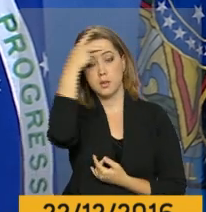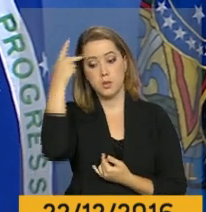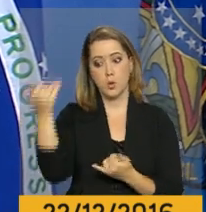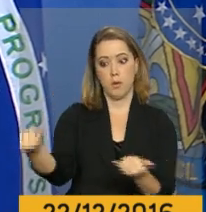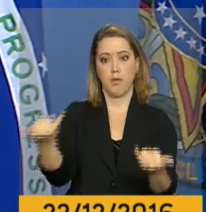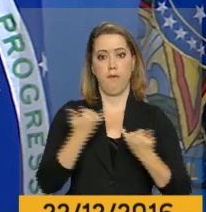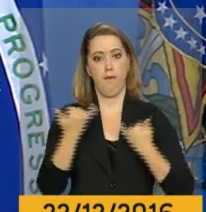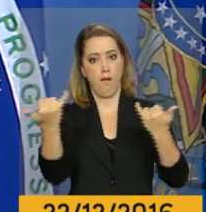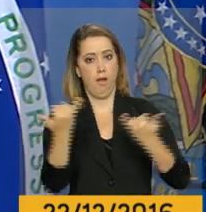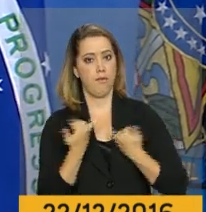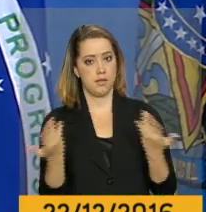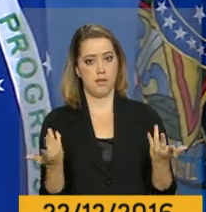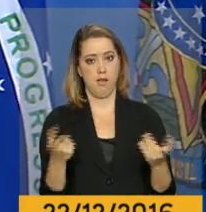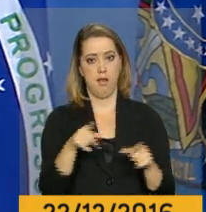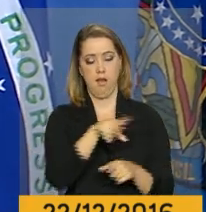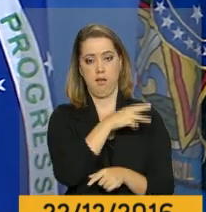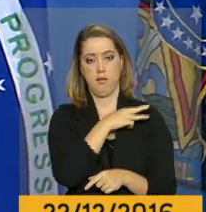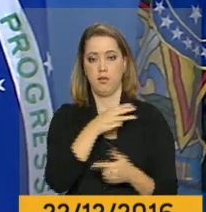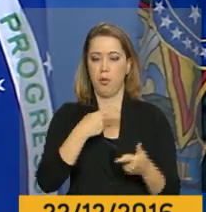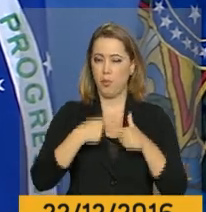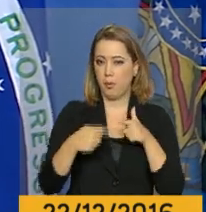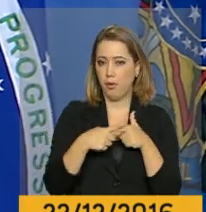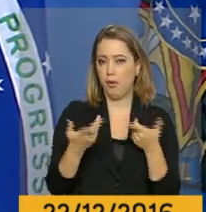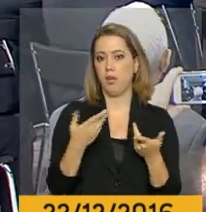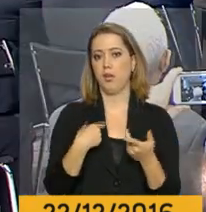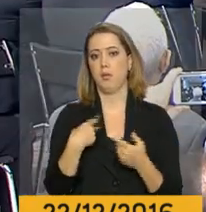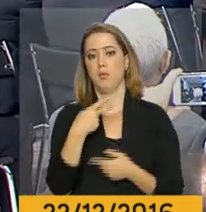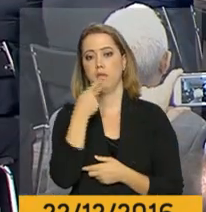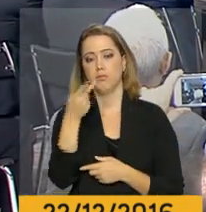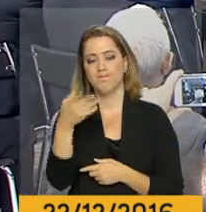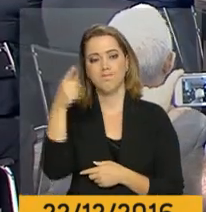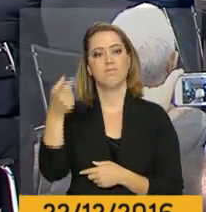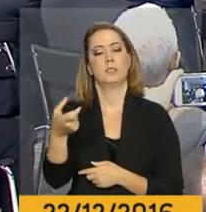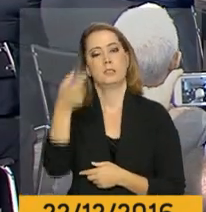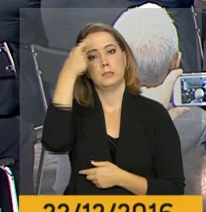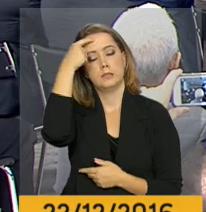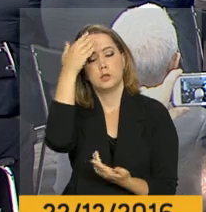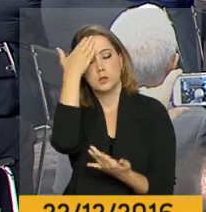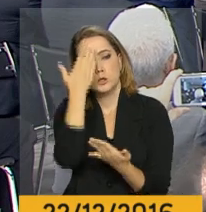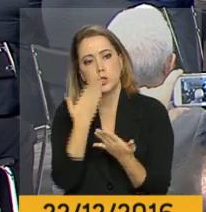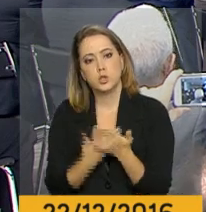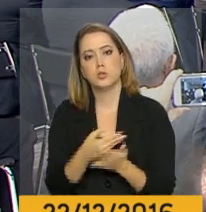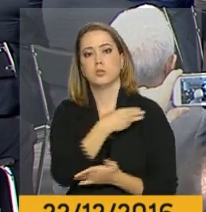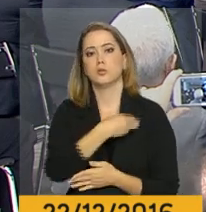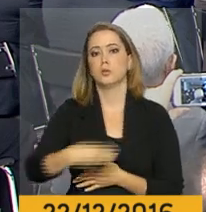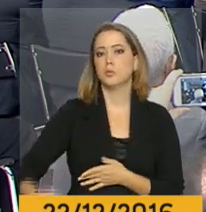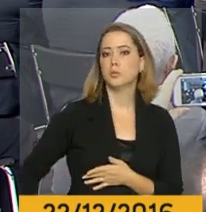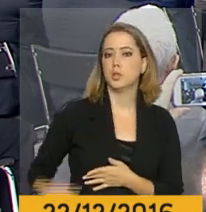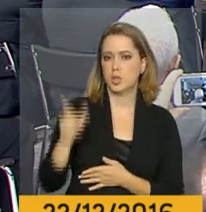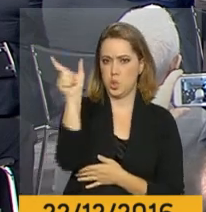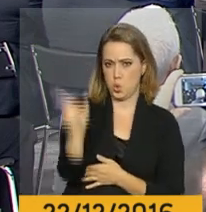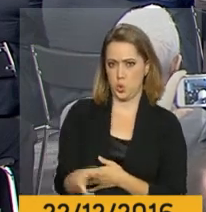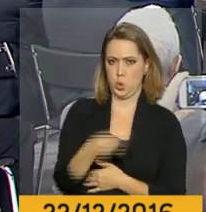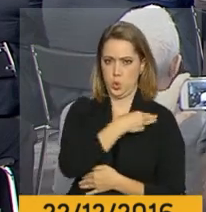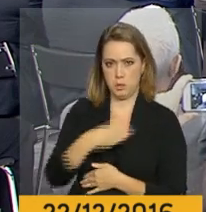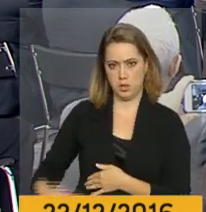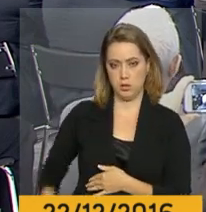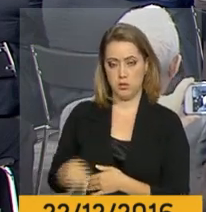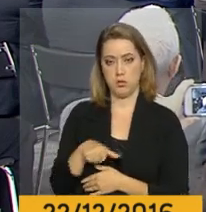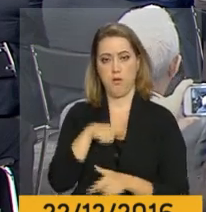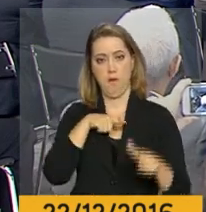tenho certeza que o Ronaldo vai dialogar intensamente, e esta é uma marca do nosso governo. Eu, de vez em